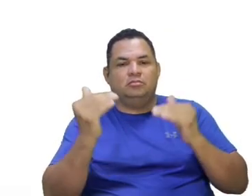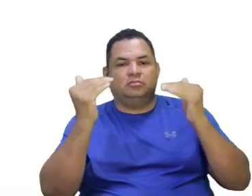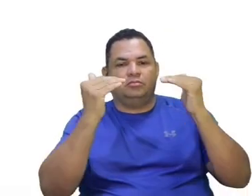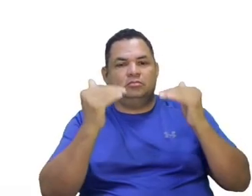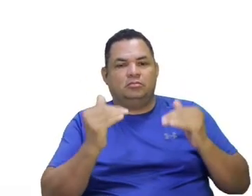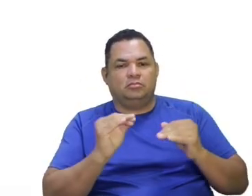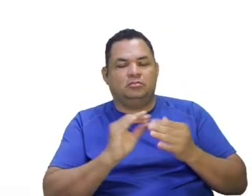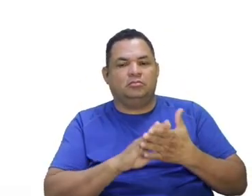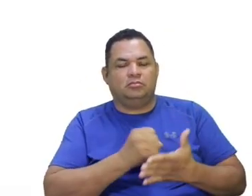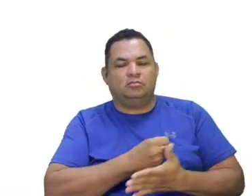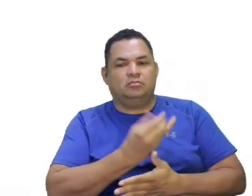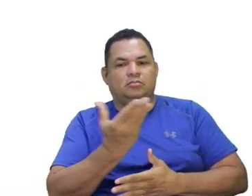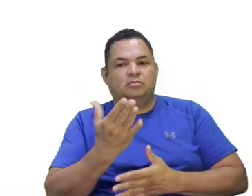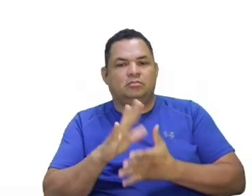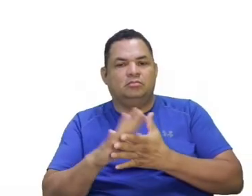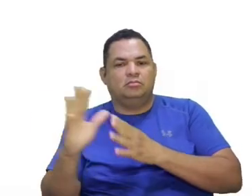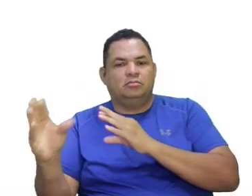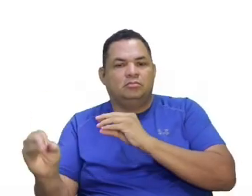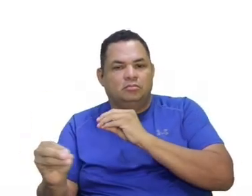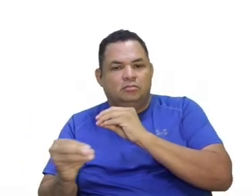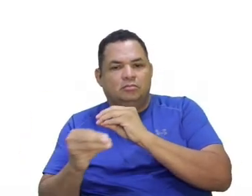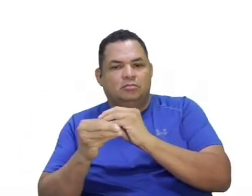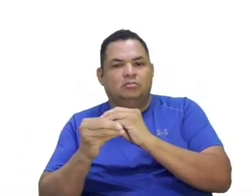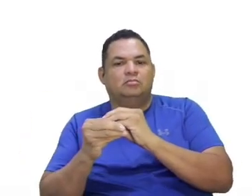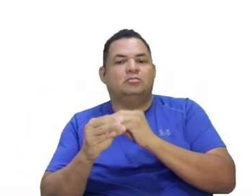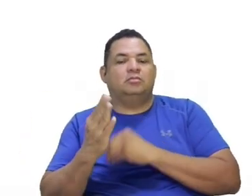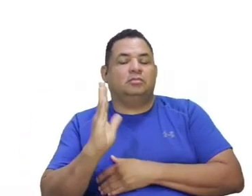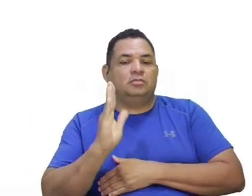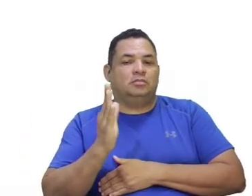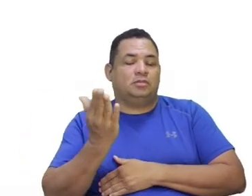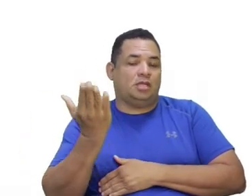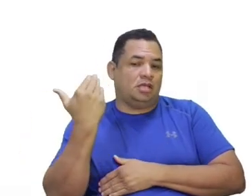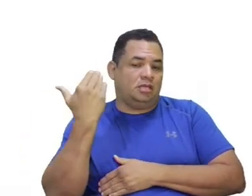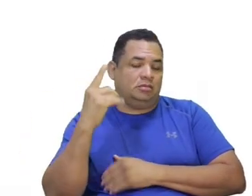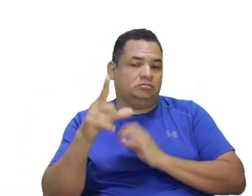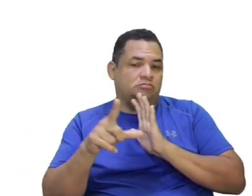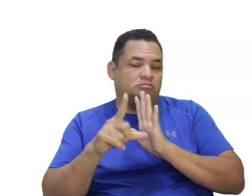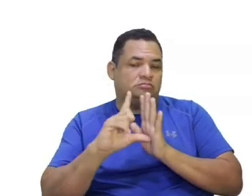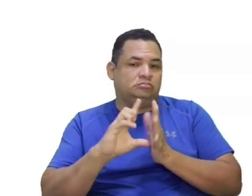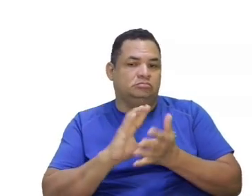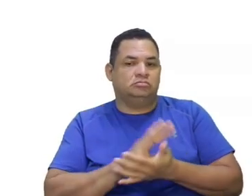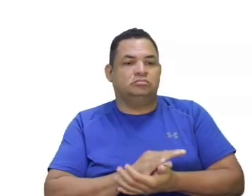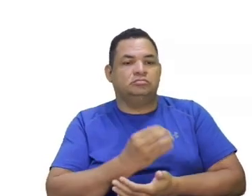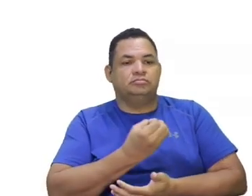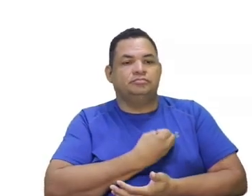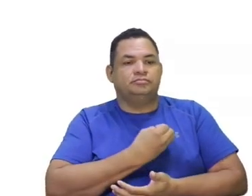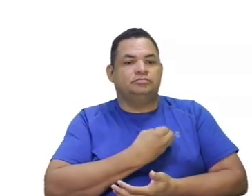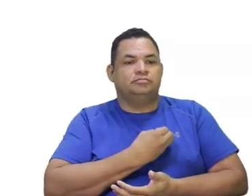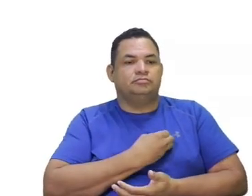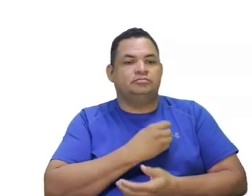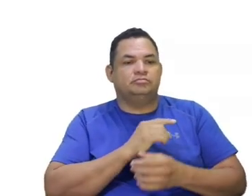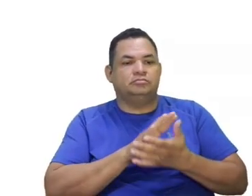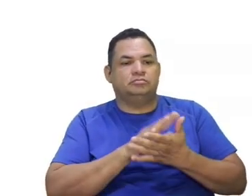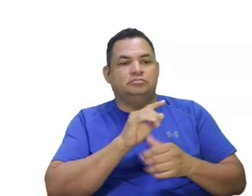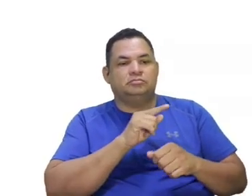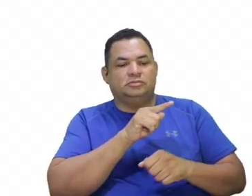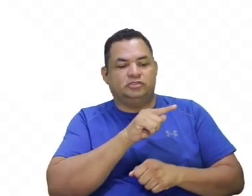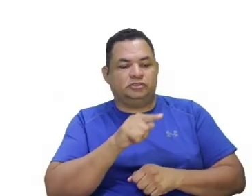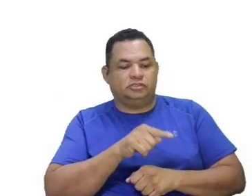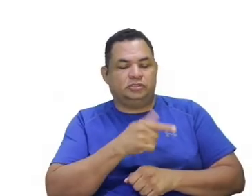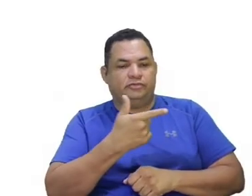à quantidade de elétrons que ele possuía. Então, o átomo neutro, como tem o número atômico 24,